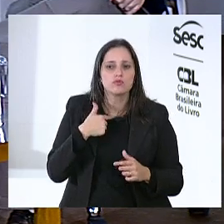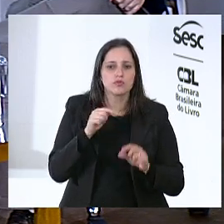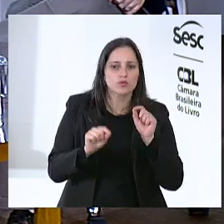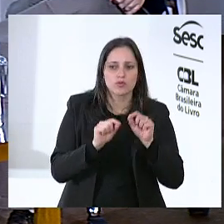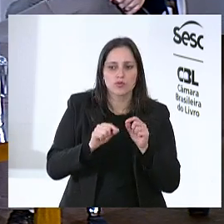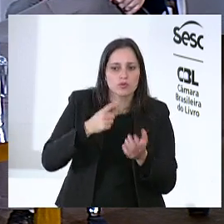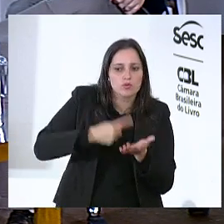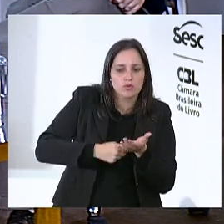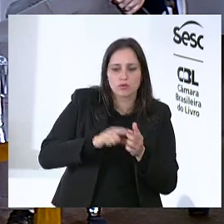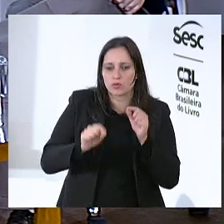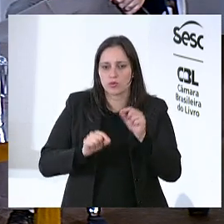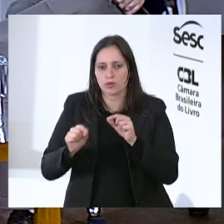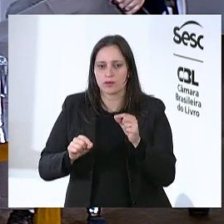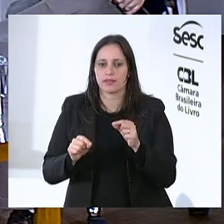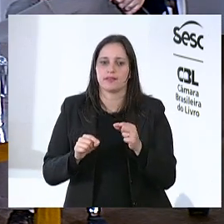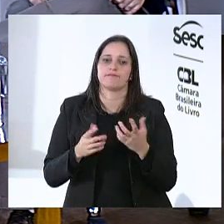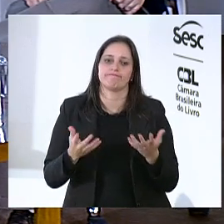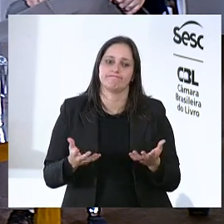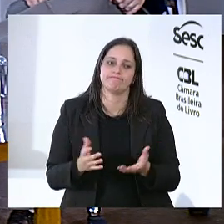E